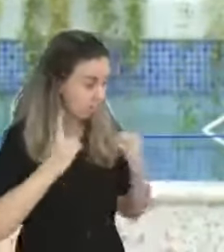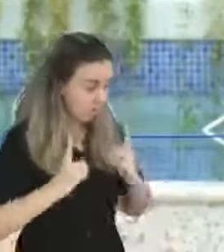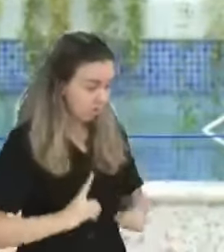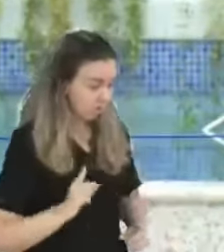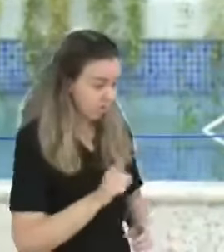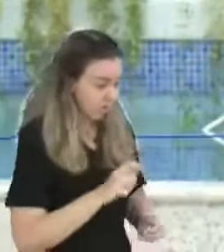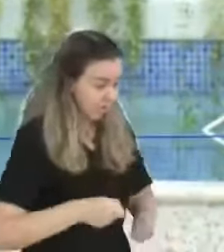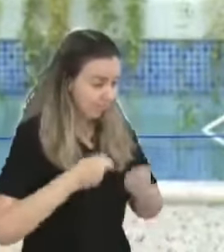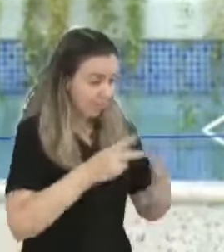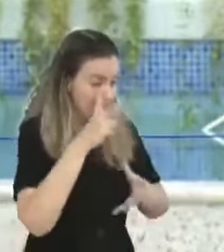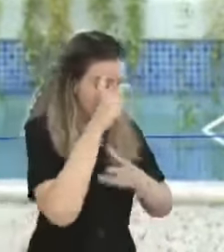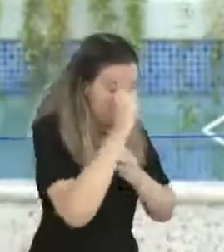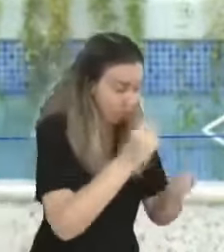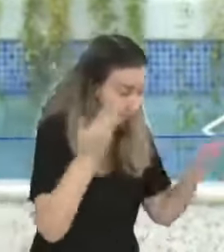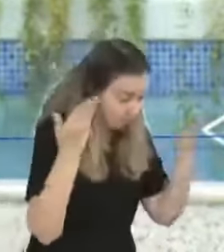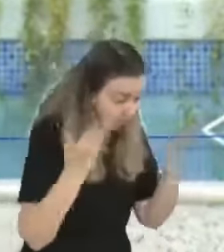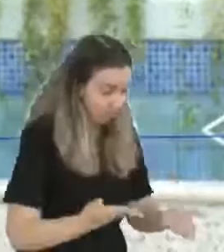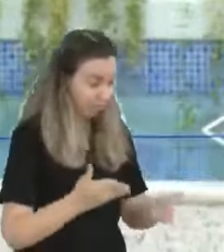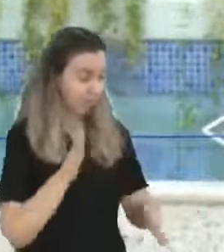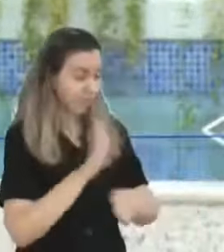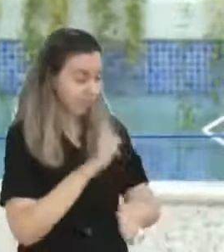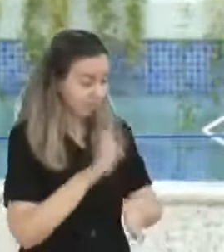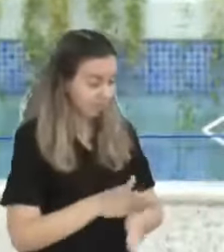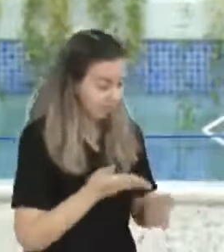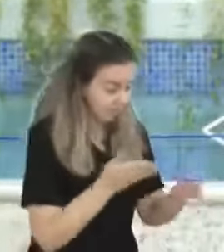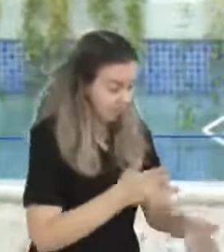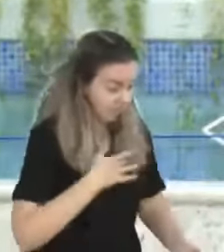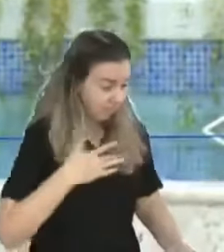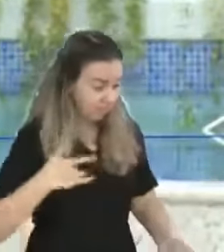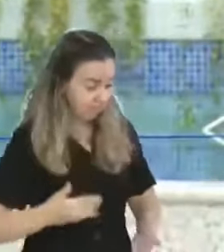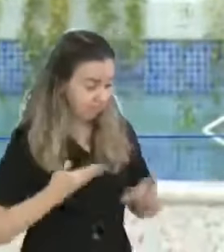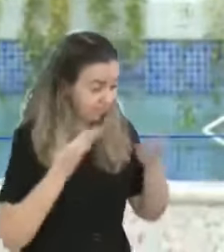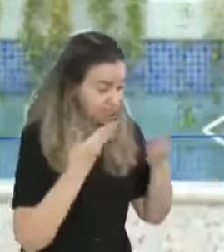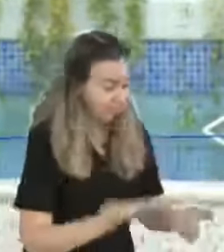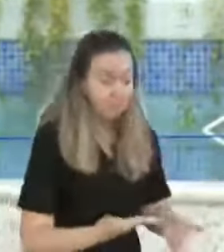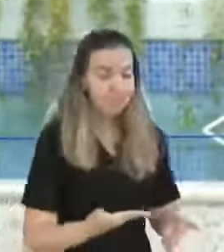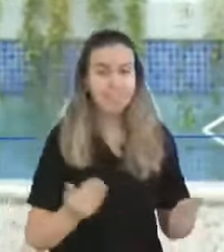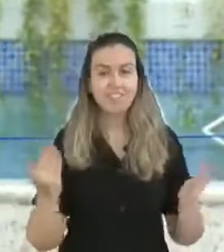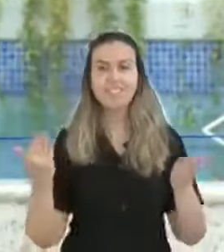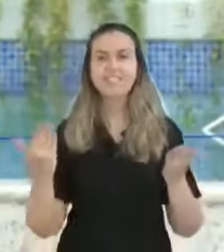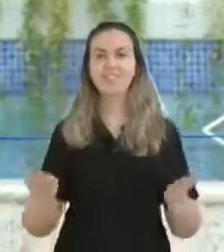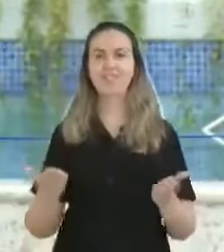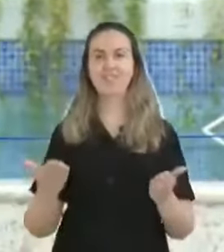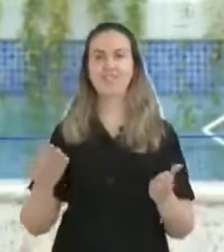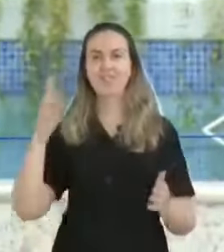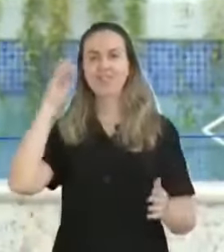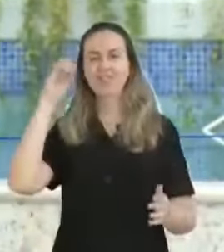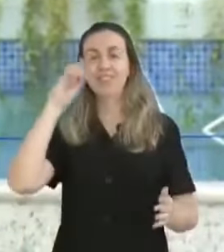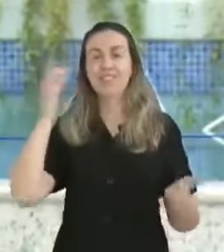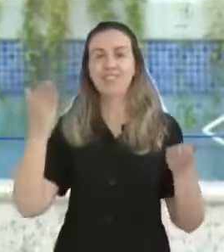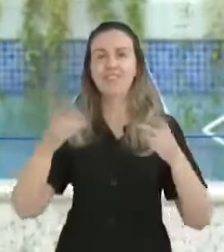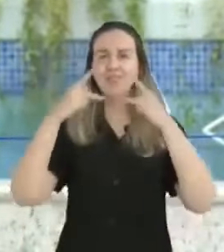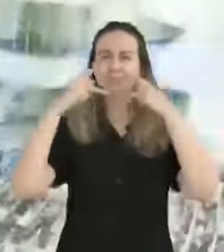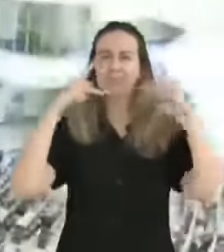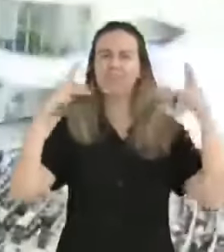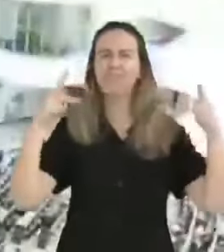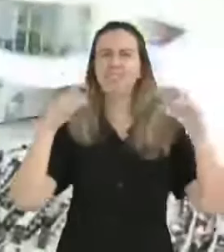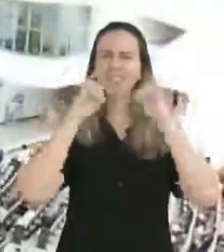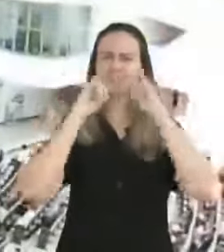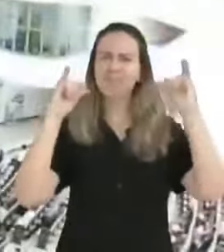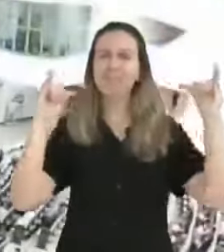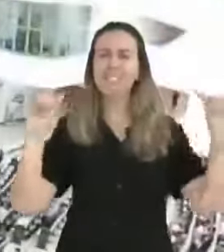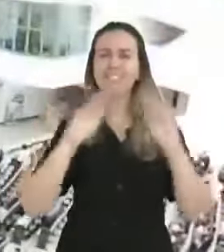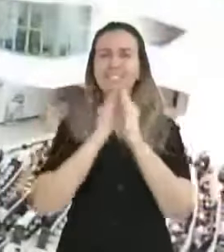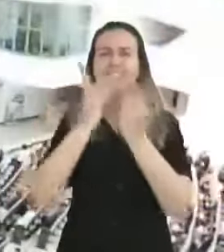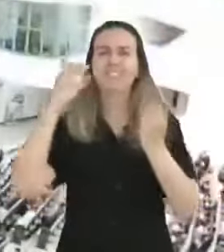vai receber força de Deus para vencer. Passou alguns dias, ele está aí renovado, pregando a palavra